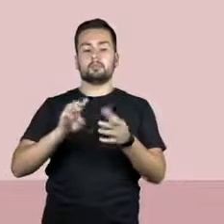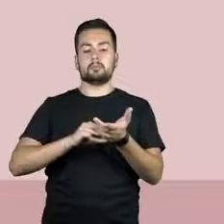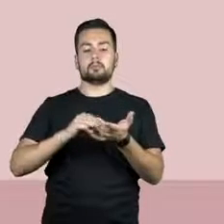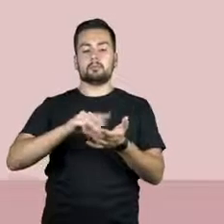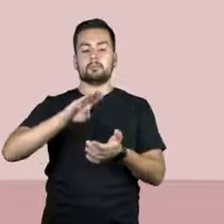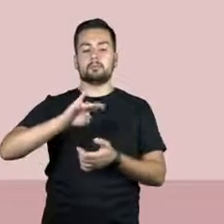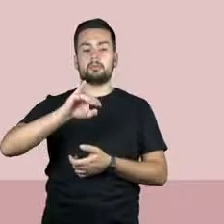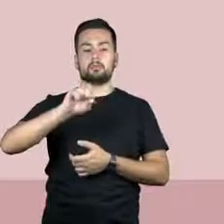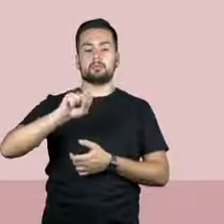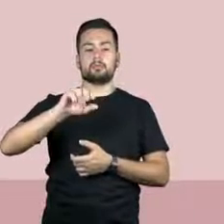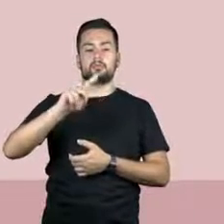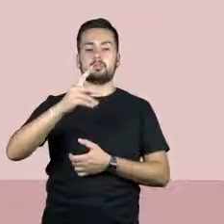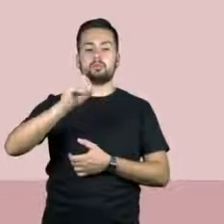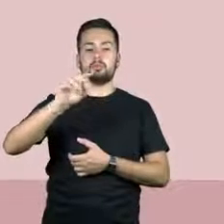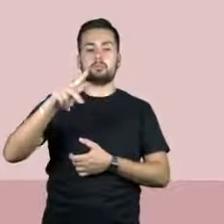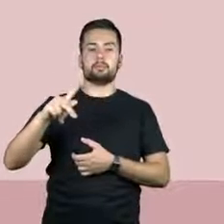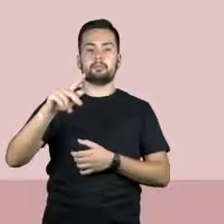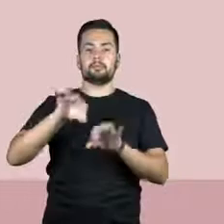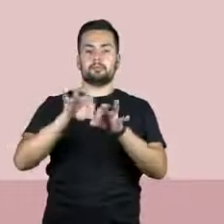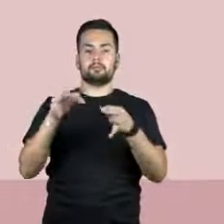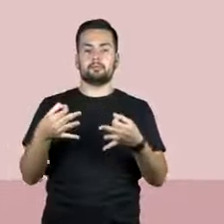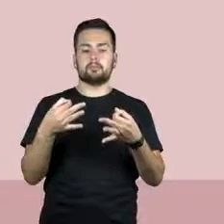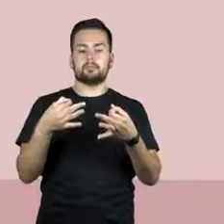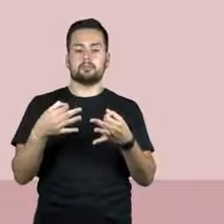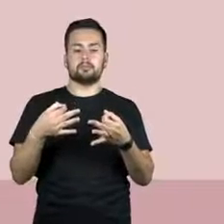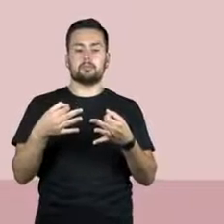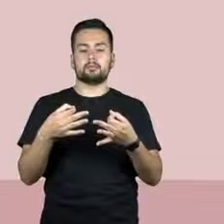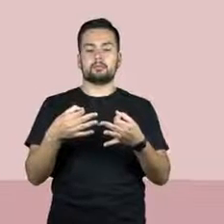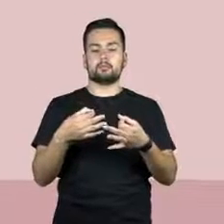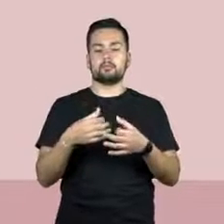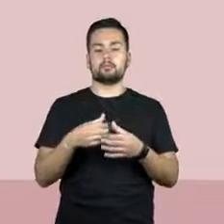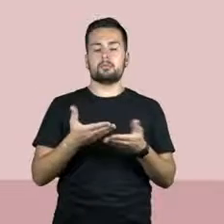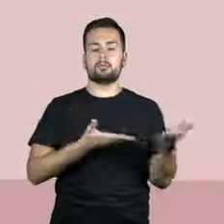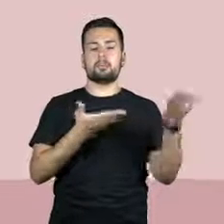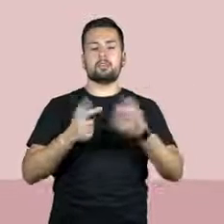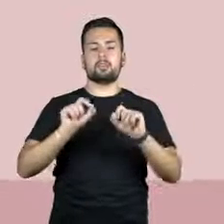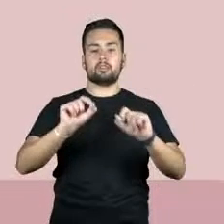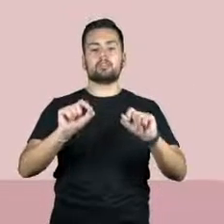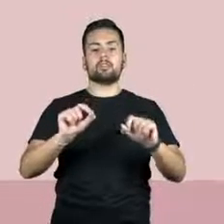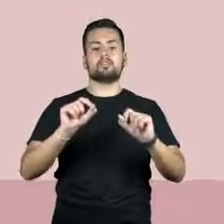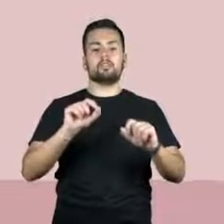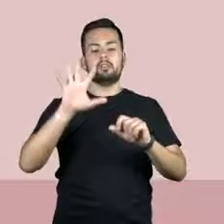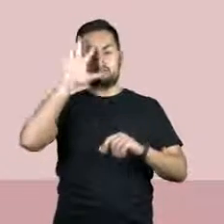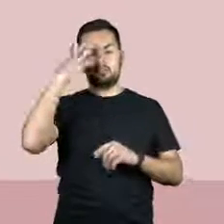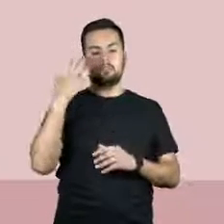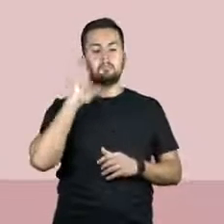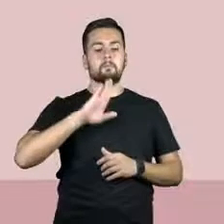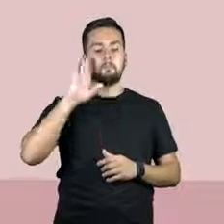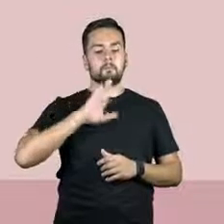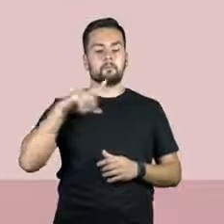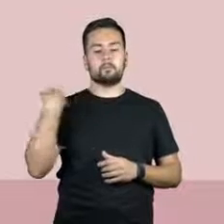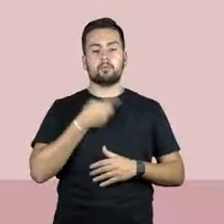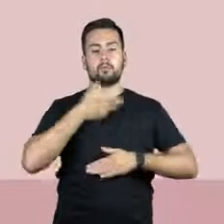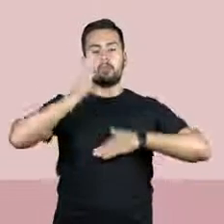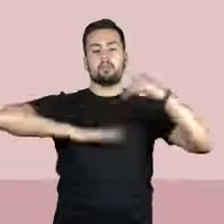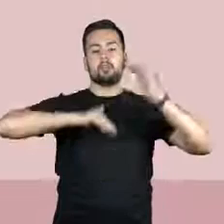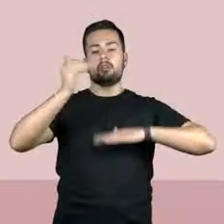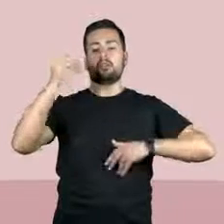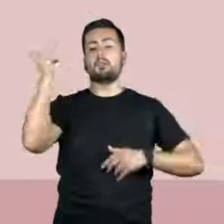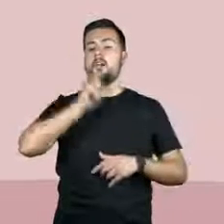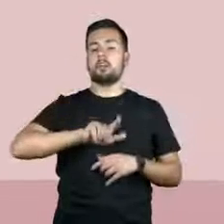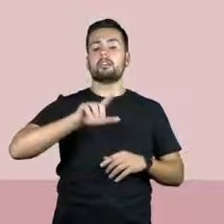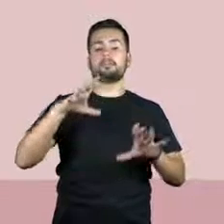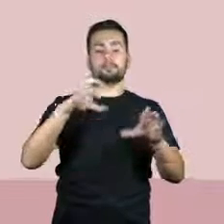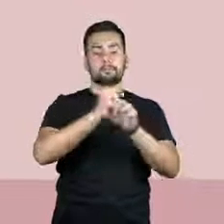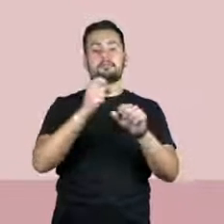de Bishop simplificado. Tá? O método de Bishop ele traz resultados bem interessantes. Né? A gente pode ver isso na prática de cálculo